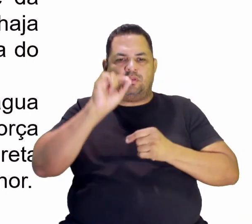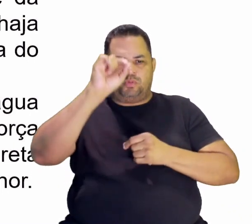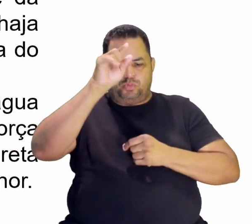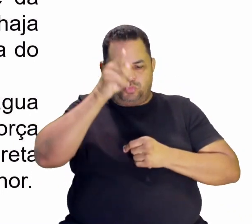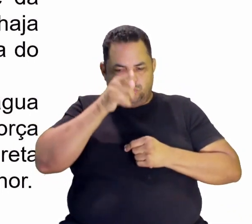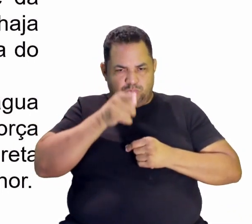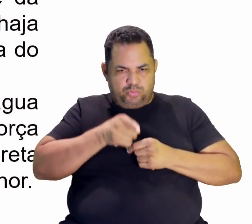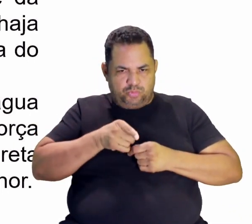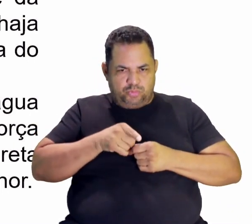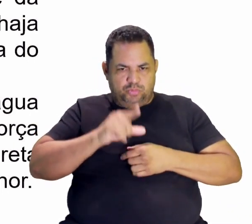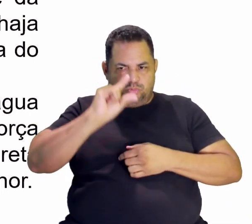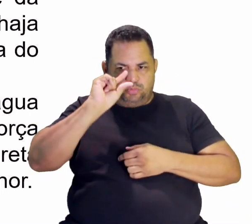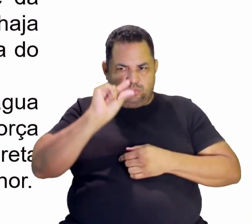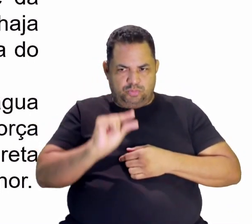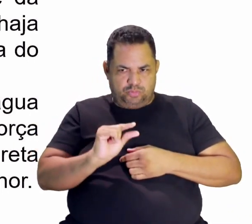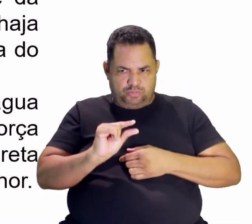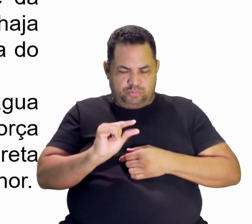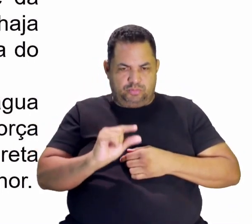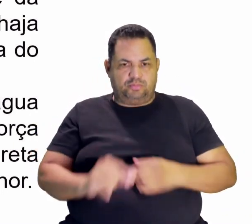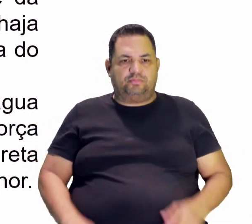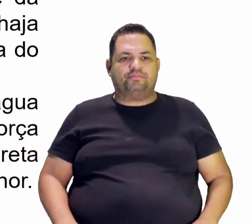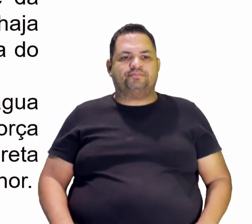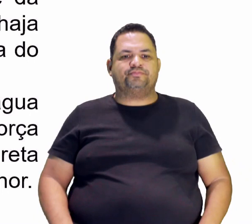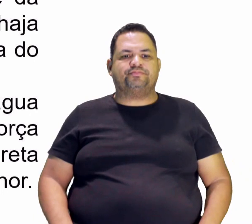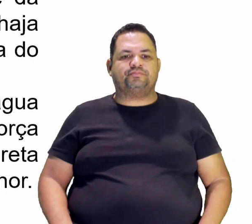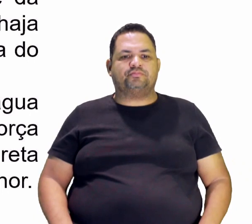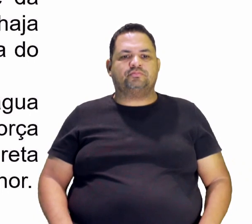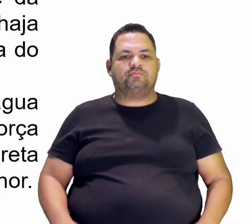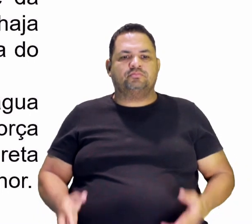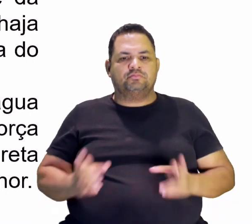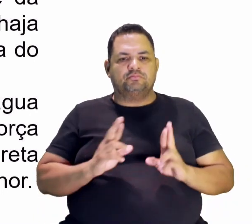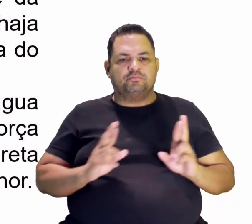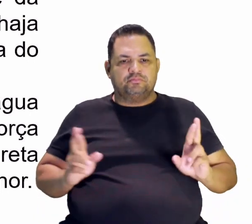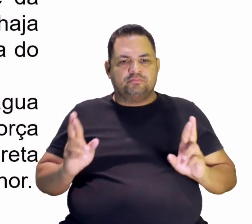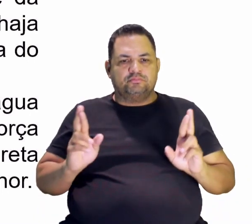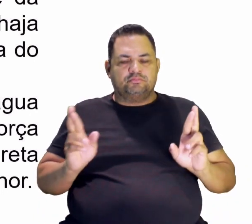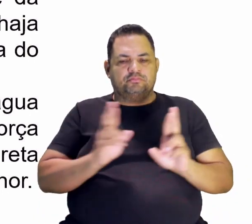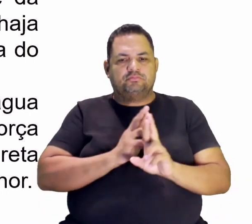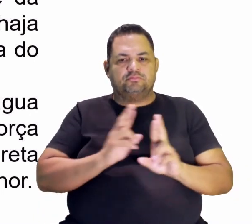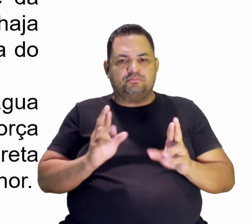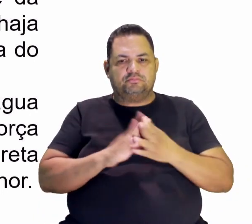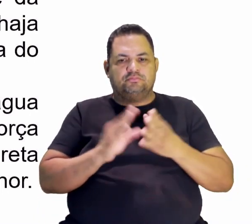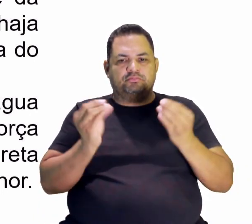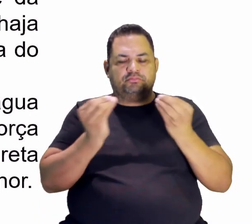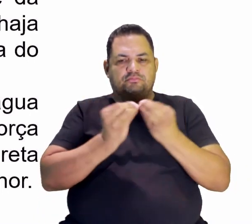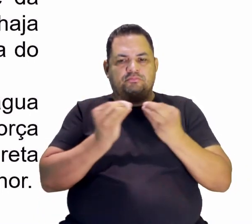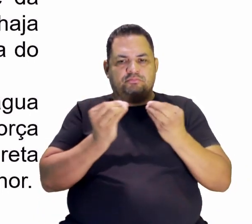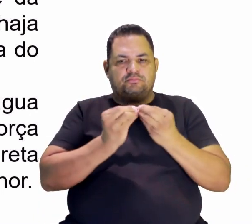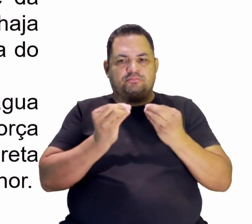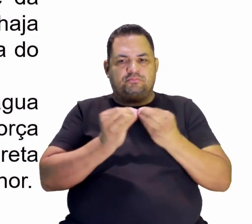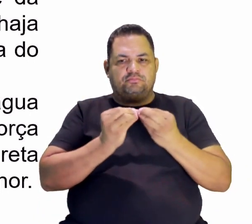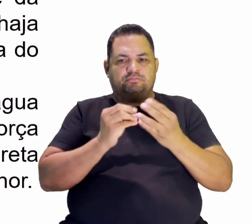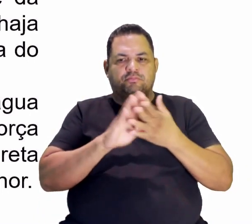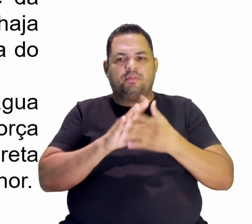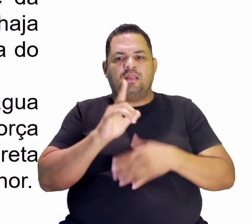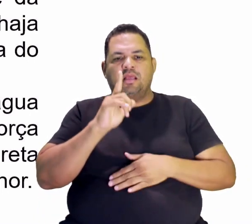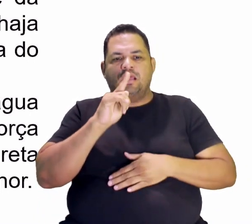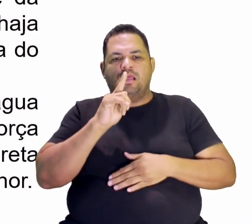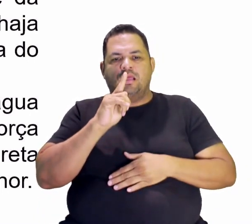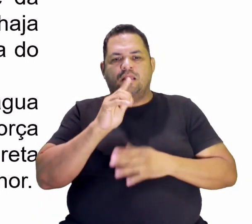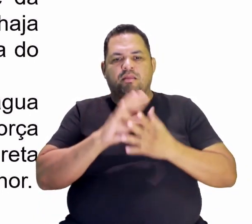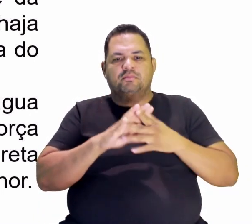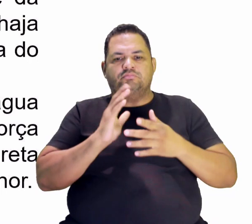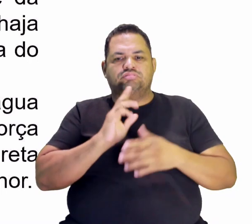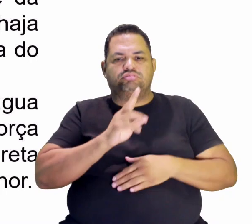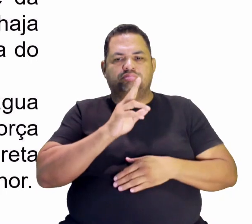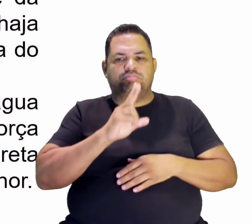do filete tem que ser menor. As interações entre as moléculas da água tornam-se mais intensas